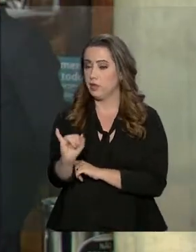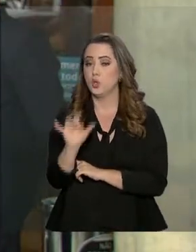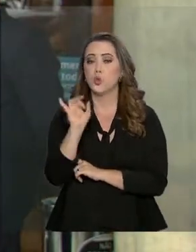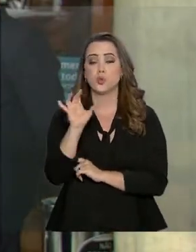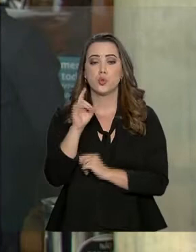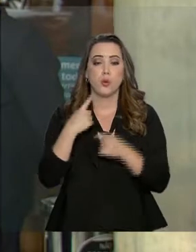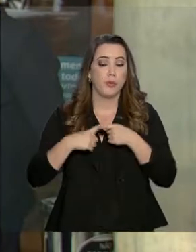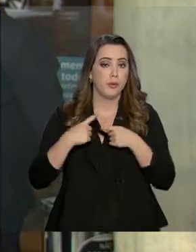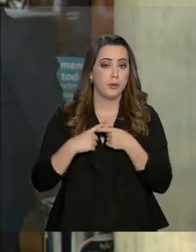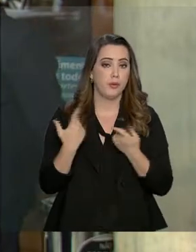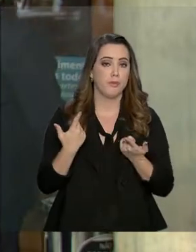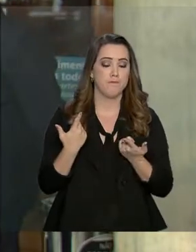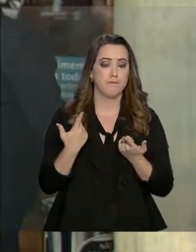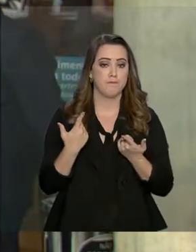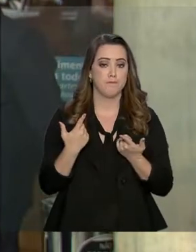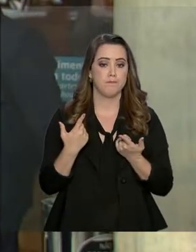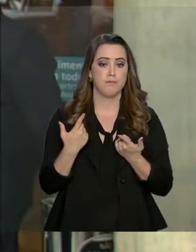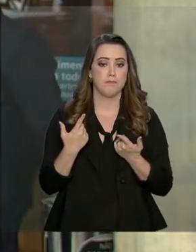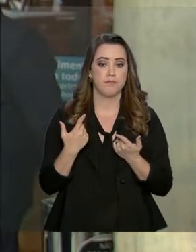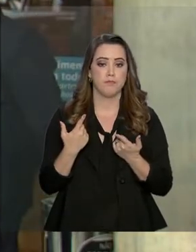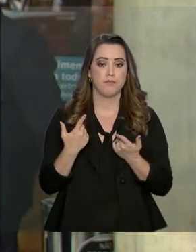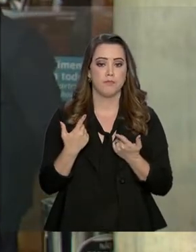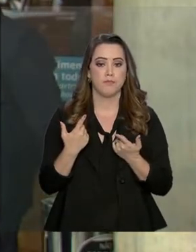uma questão